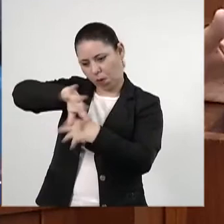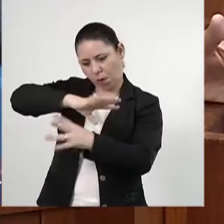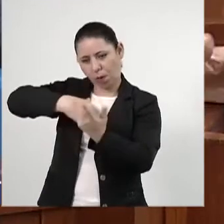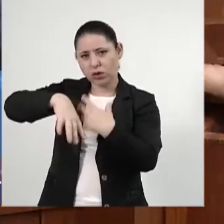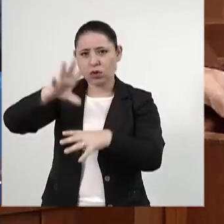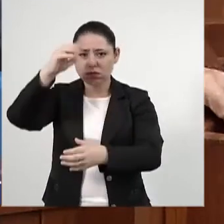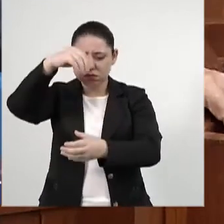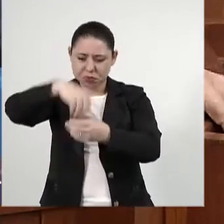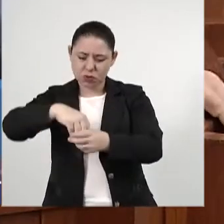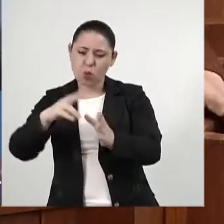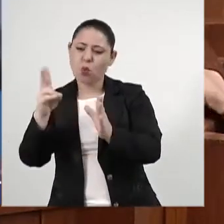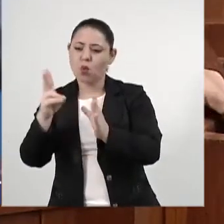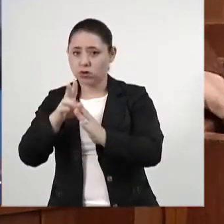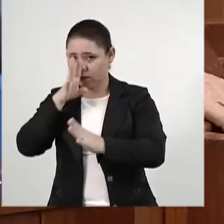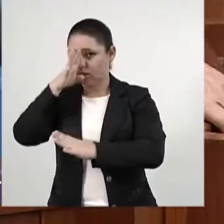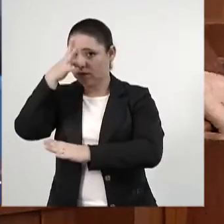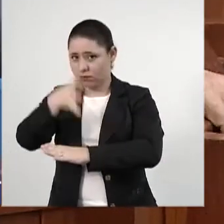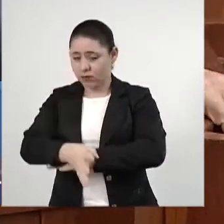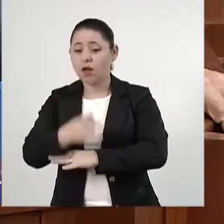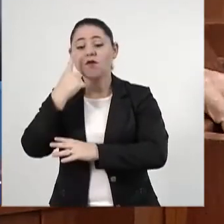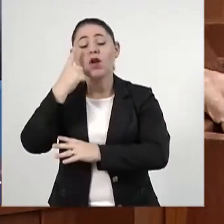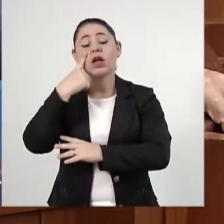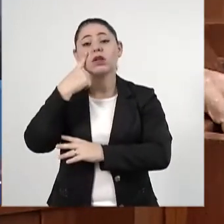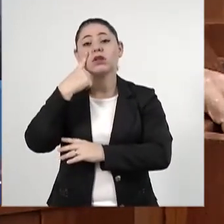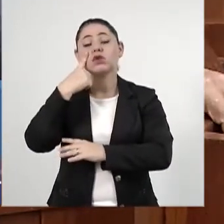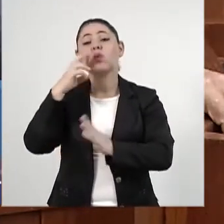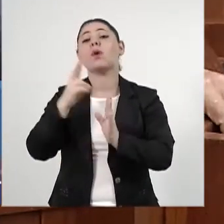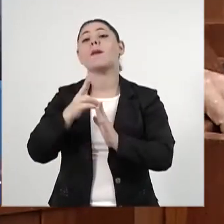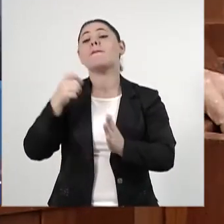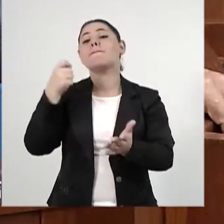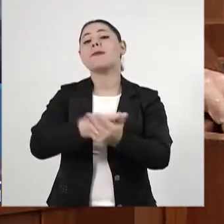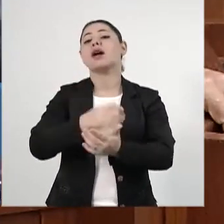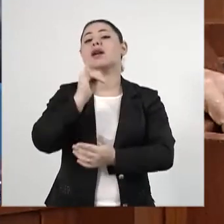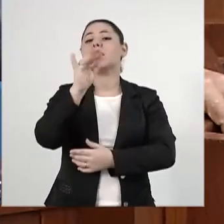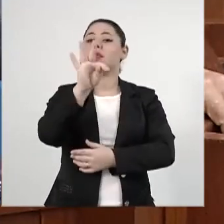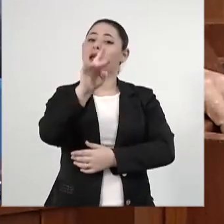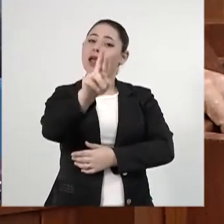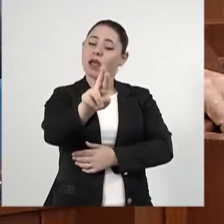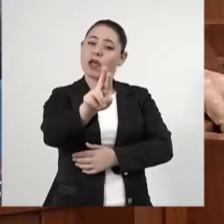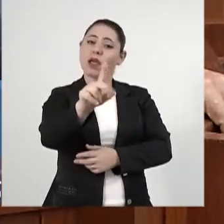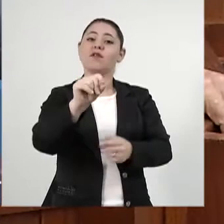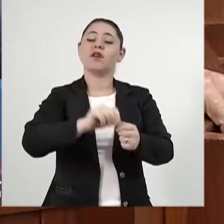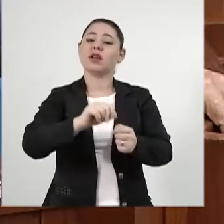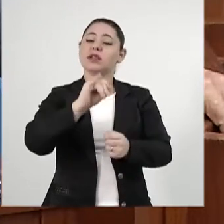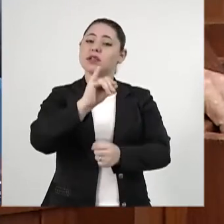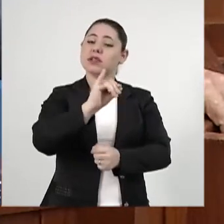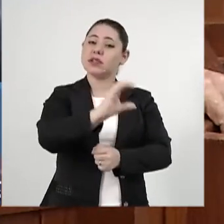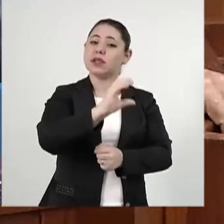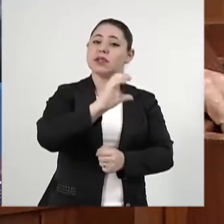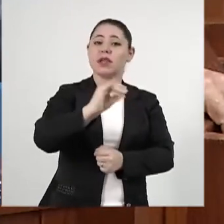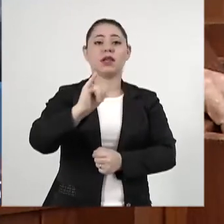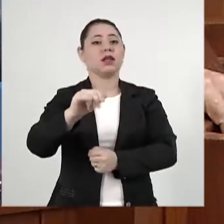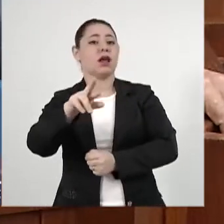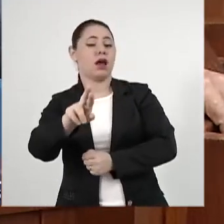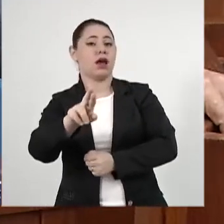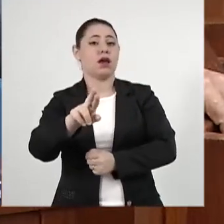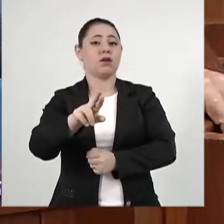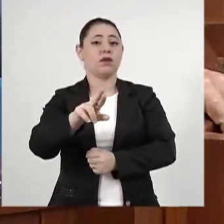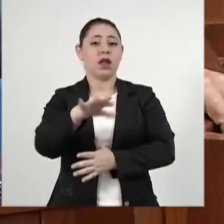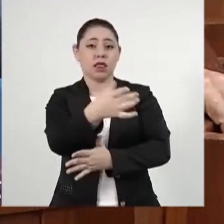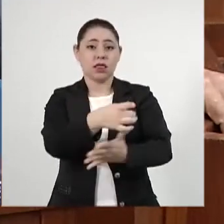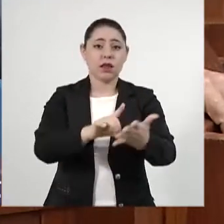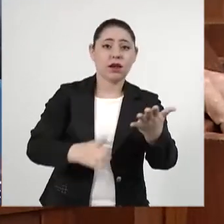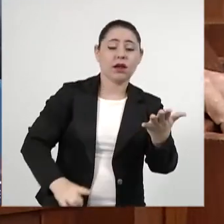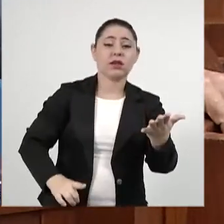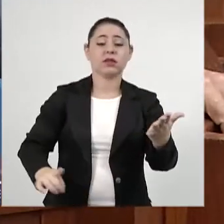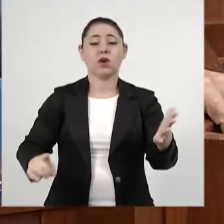mesma fazenda. Aí, vê se o índio paga ITR. Vê se o índio faz o CCR. Vê se o índio tem que dar uma declaração que a